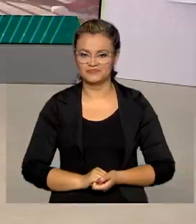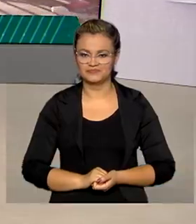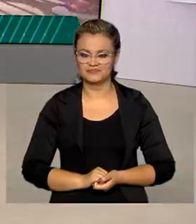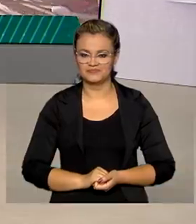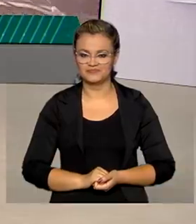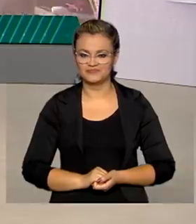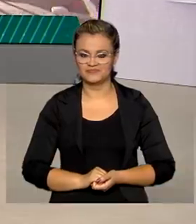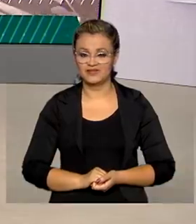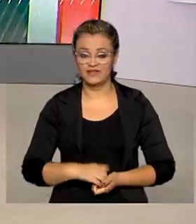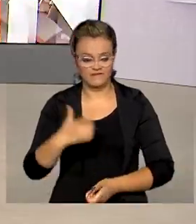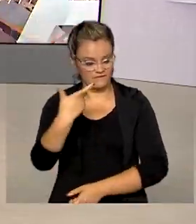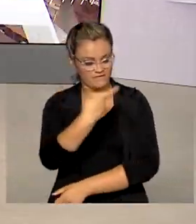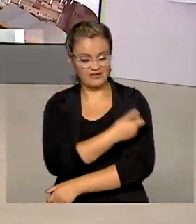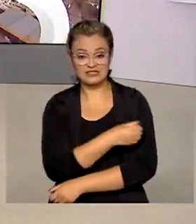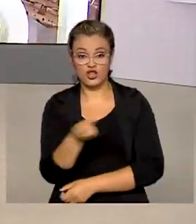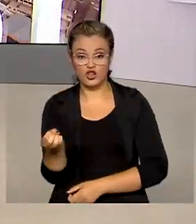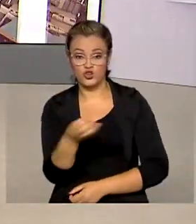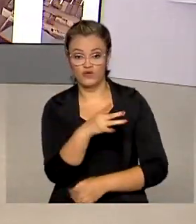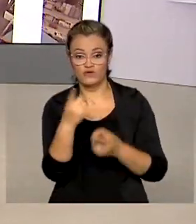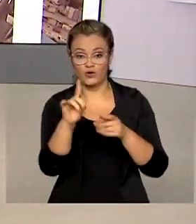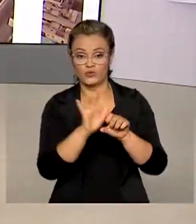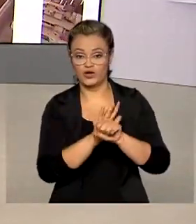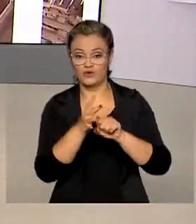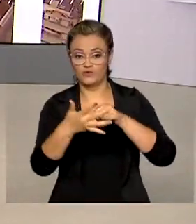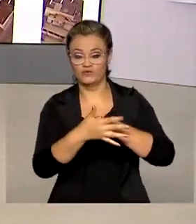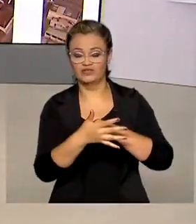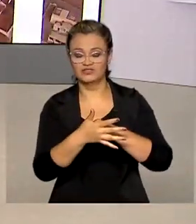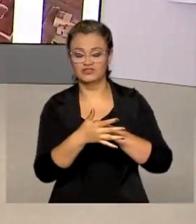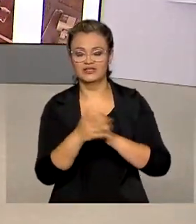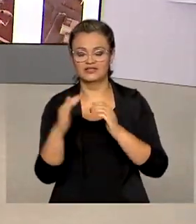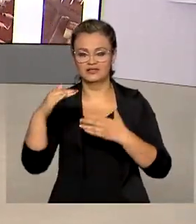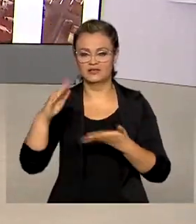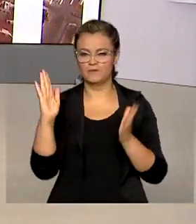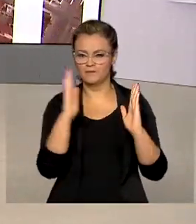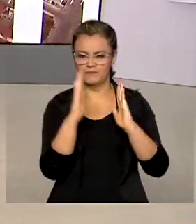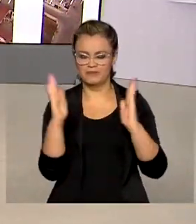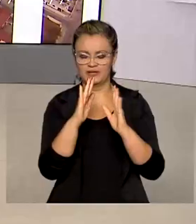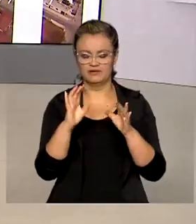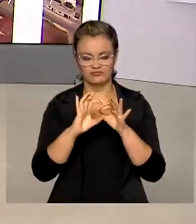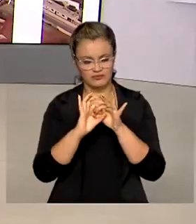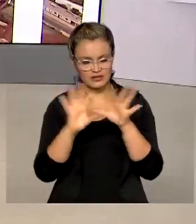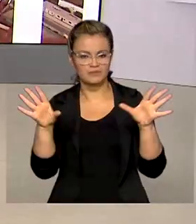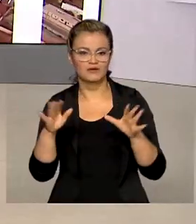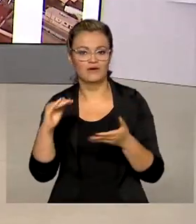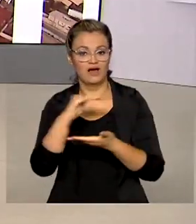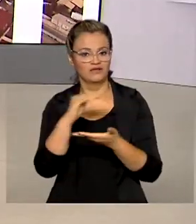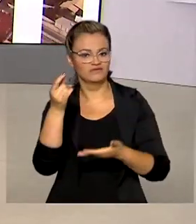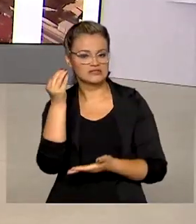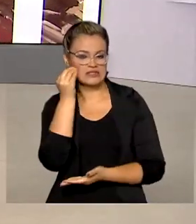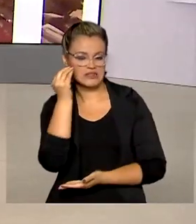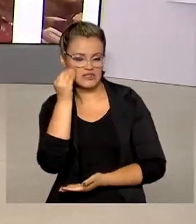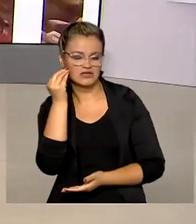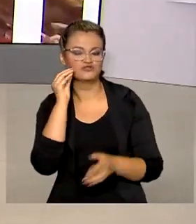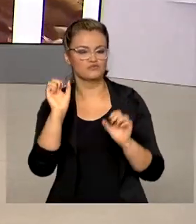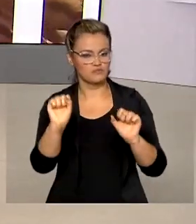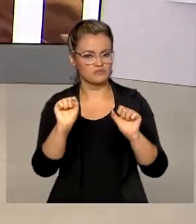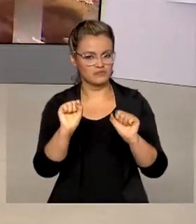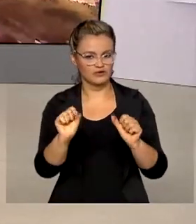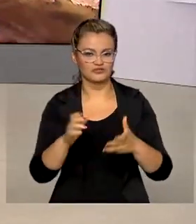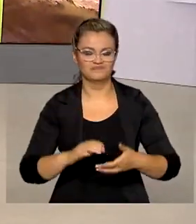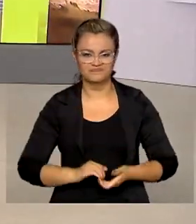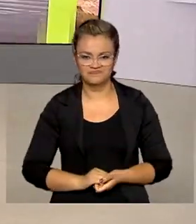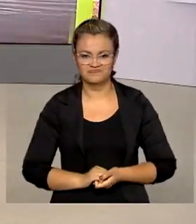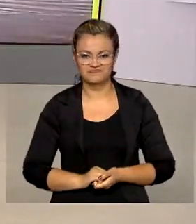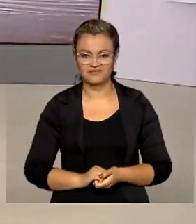Mais uma vacina contra a Covid-19 teve a fase de teste autorizada pela Anvisa, a Agência Nacional de Vigilância